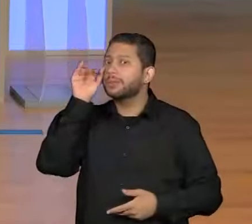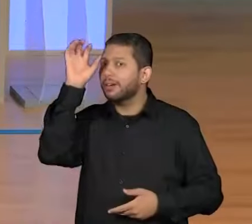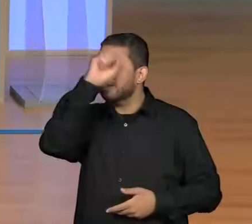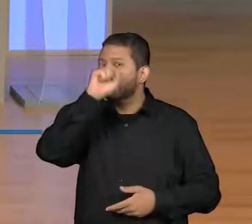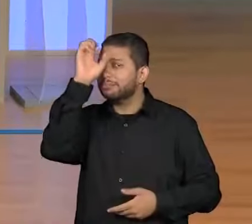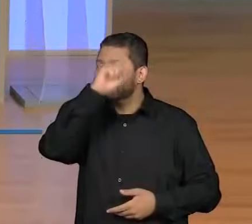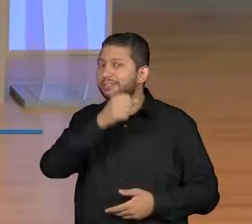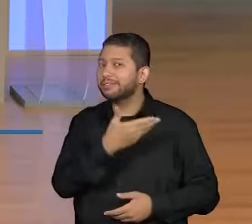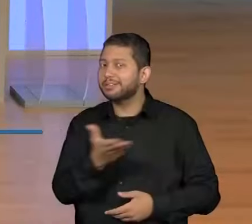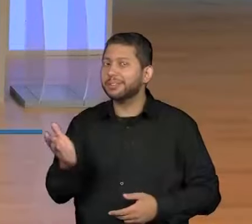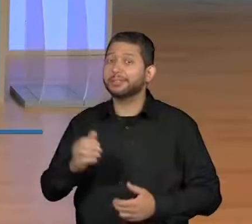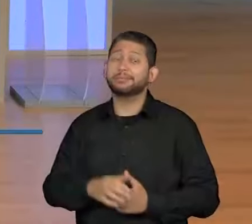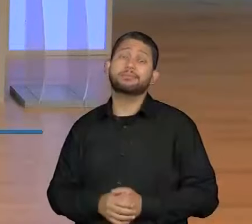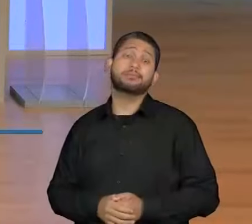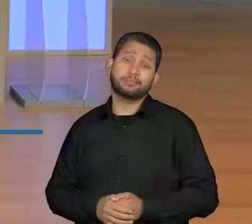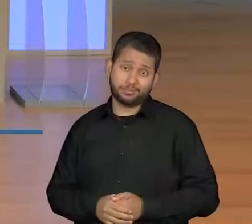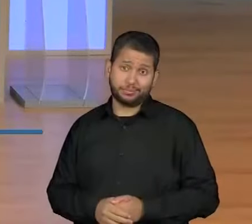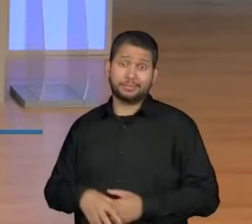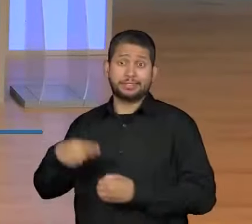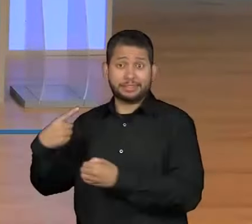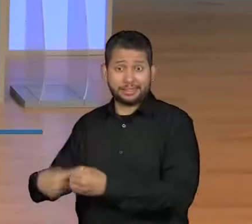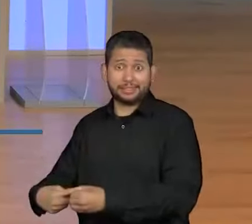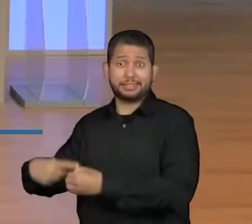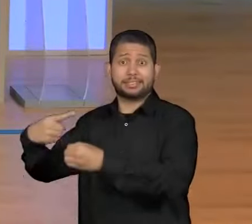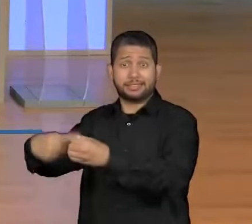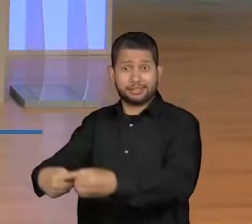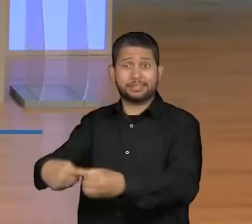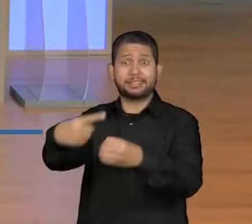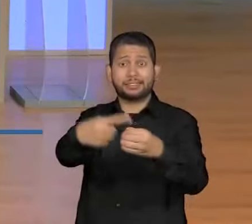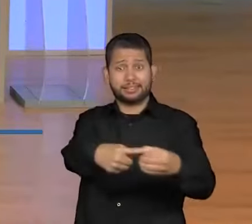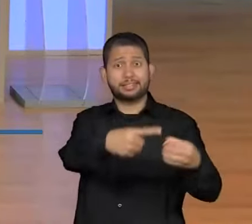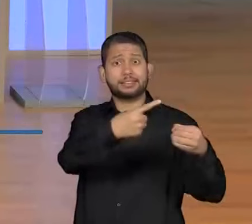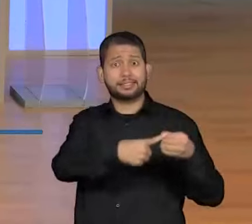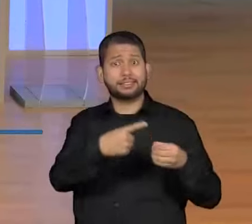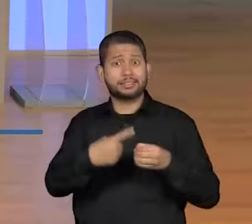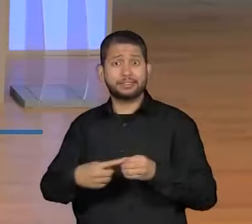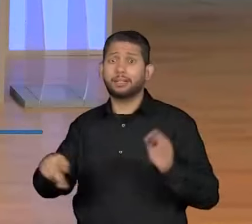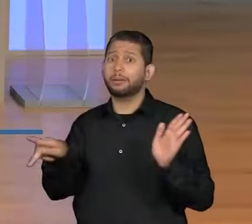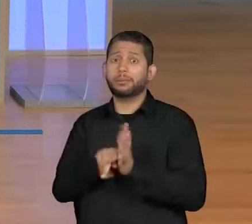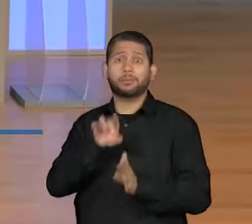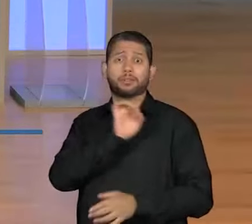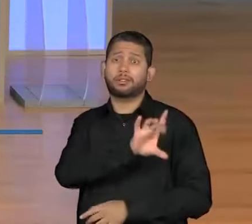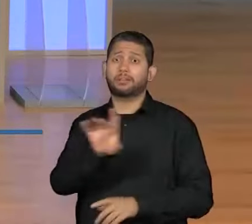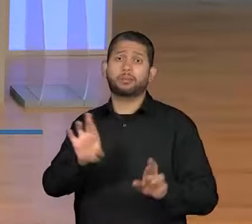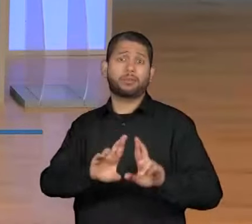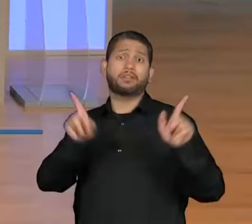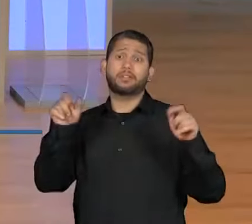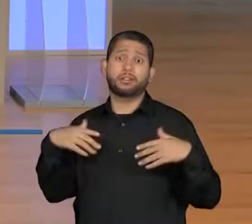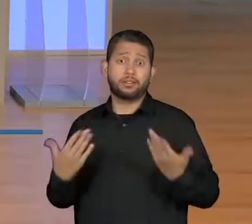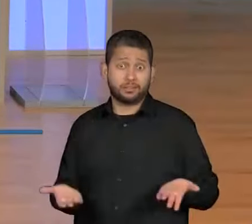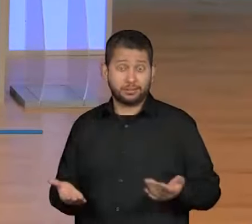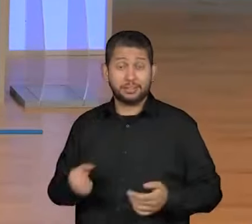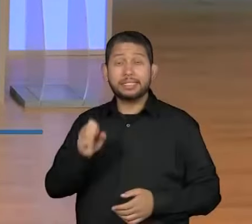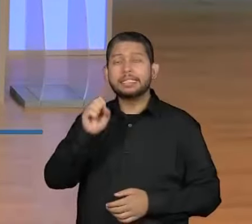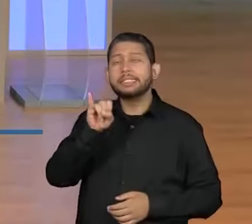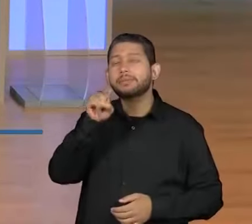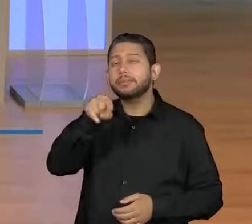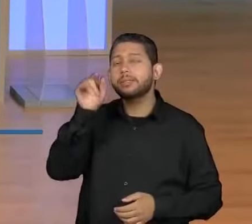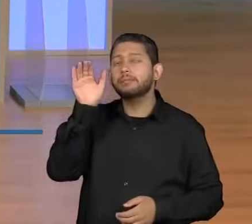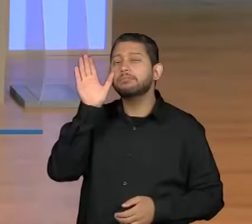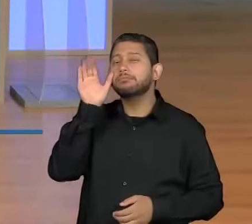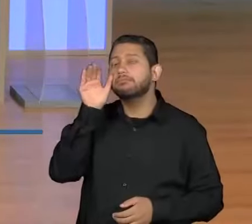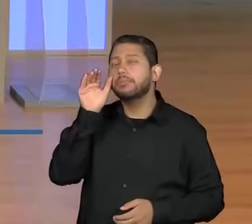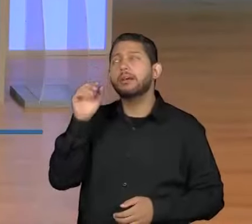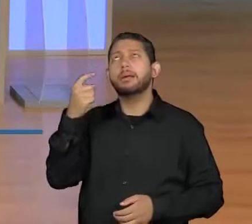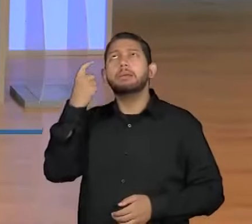porque cada cidade é única, cada cidade traz suas características. Se nós formos buscar a história da fundação